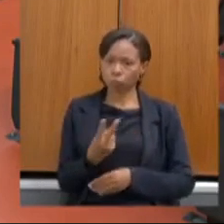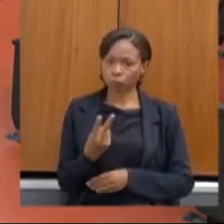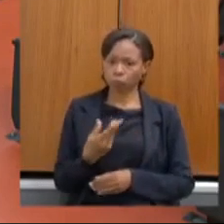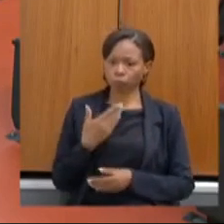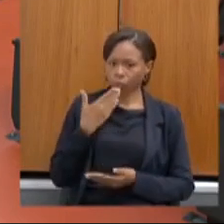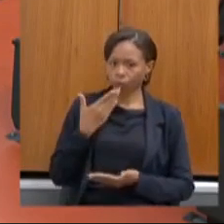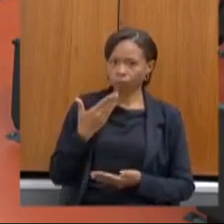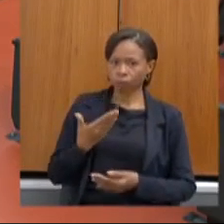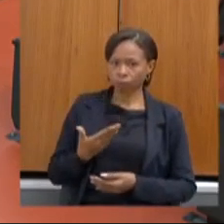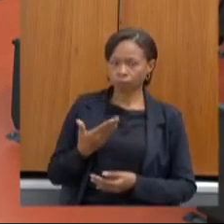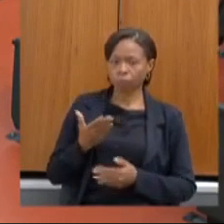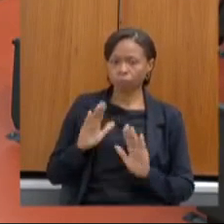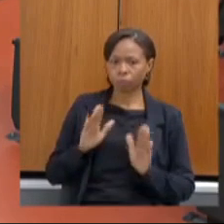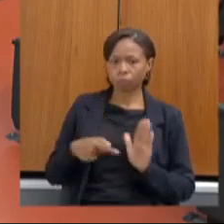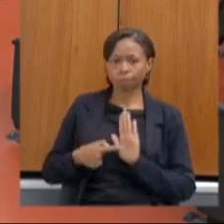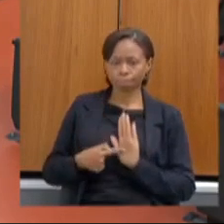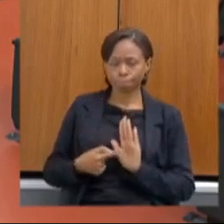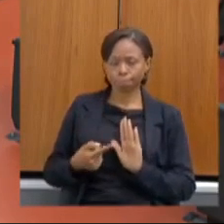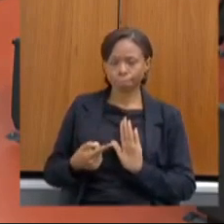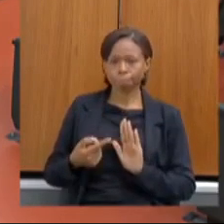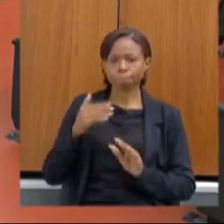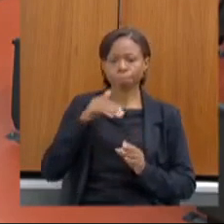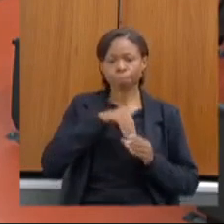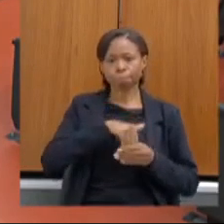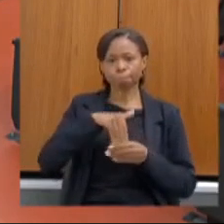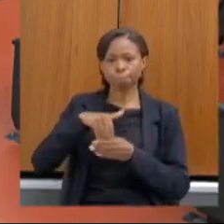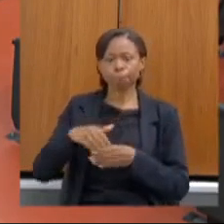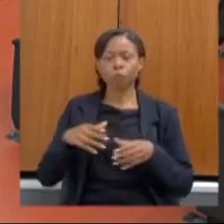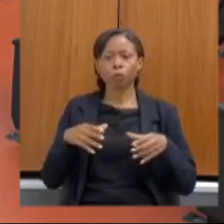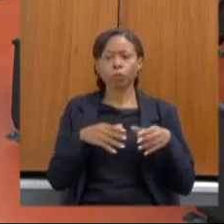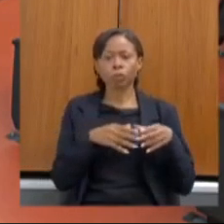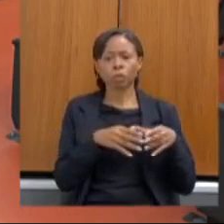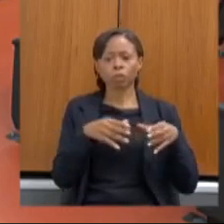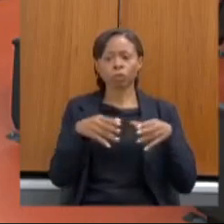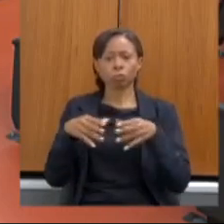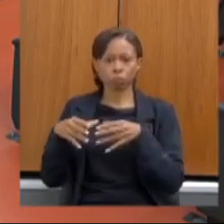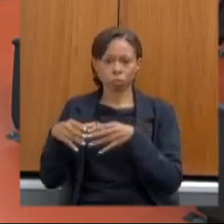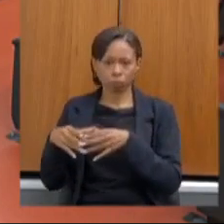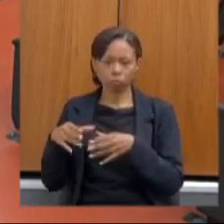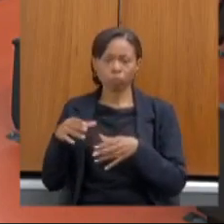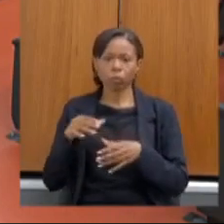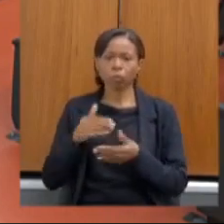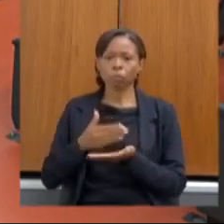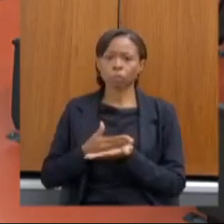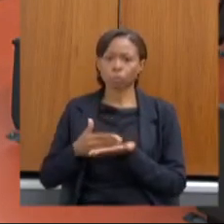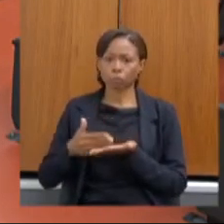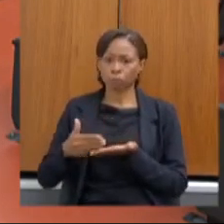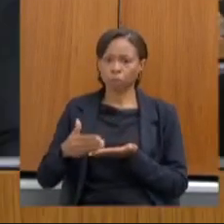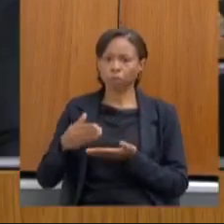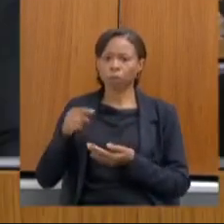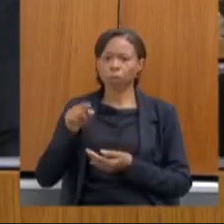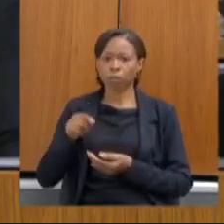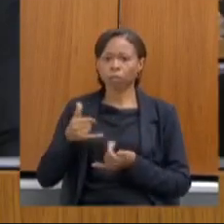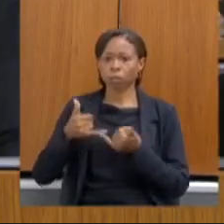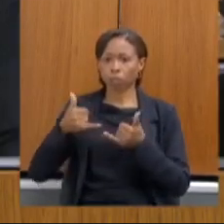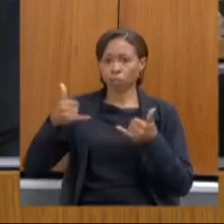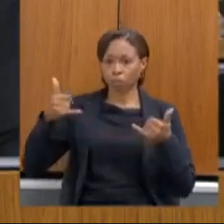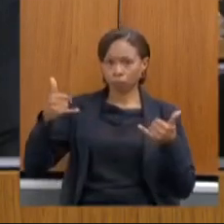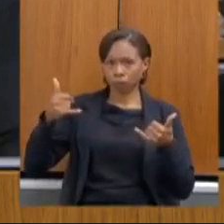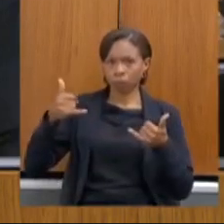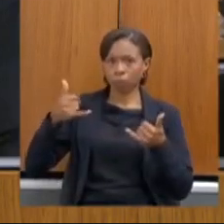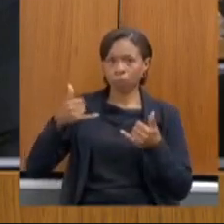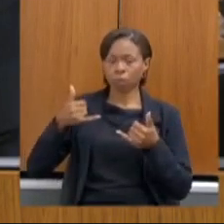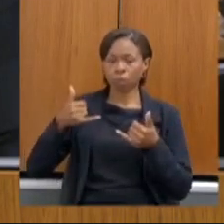apresentados e Voltaremos esses requerimentos comissão por comissão começando pela comissão de Minas e energia